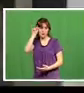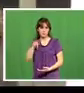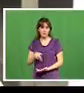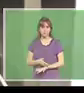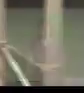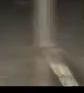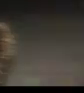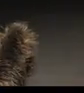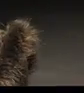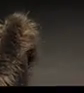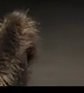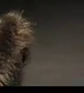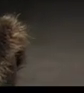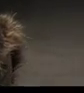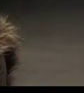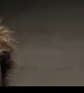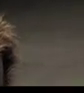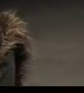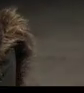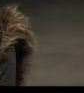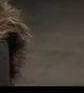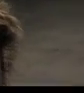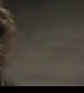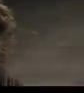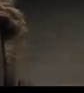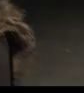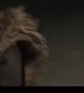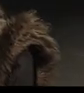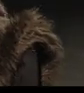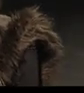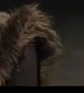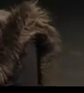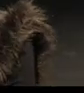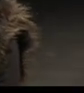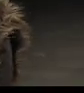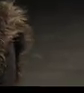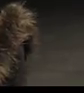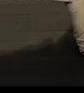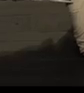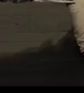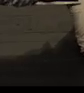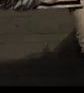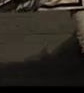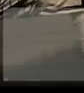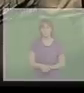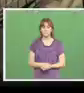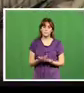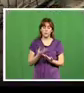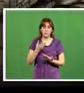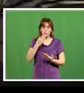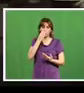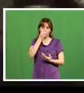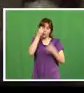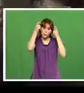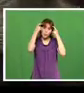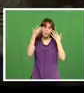E há muitas galinhas que põem muitos ovos, que havia muita comida. Comida! Comida! Comida! Oh, tens o